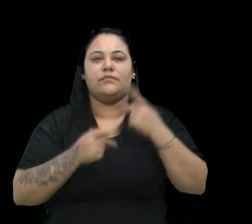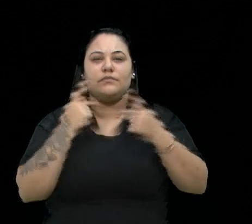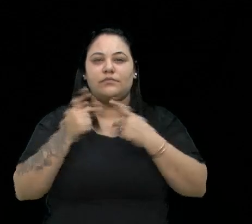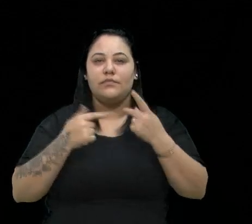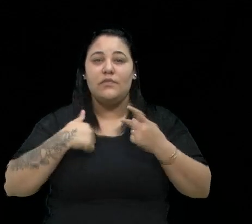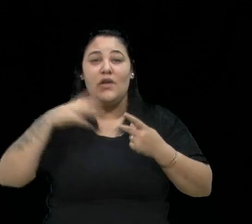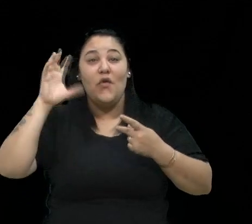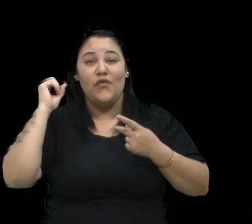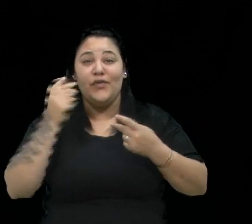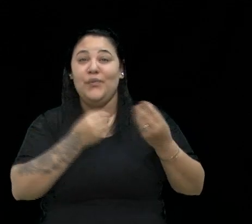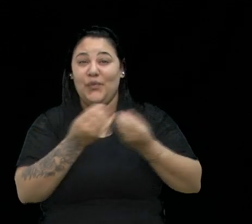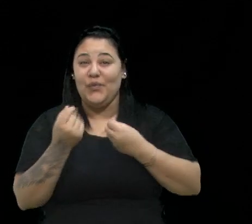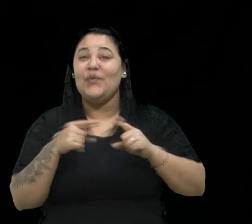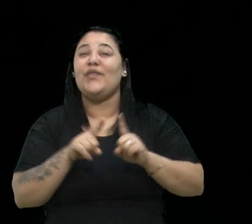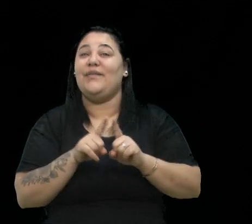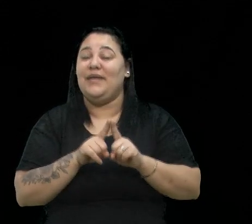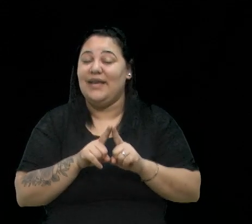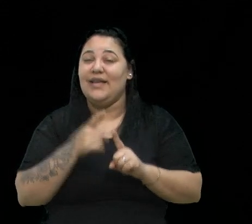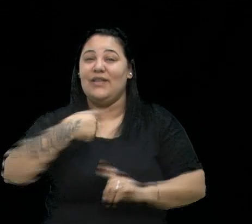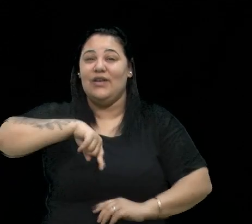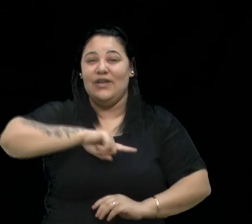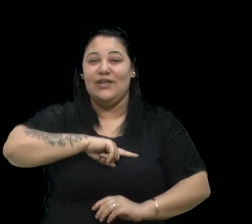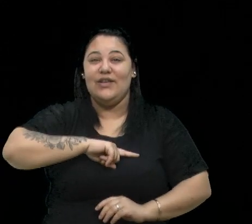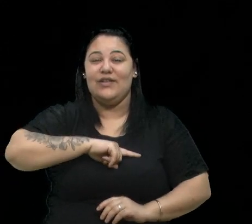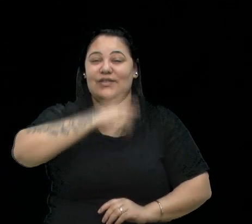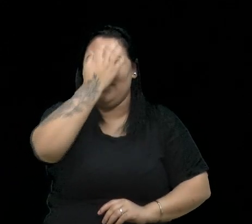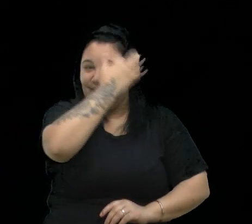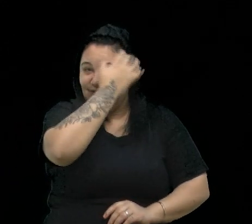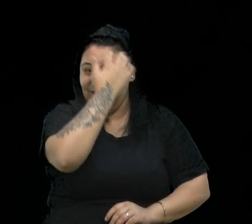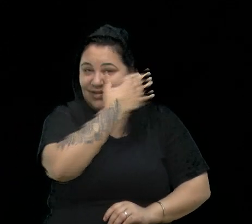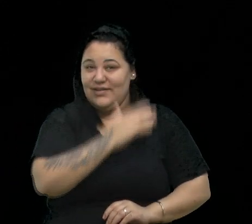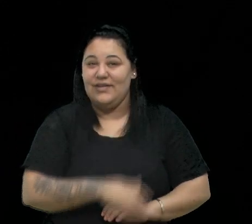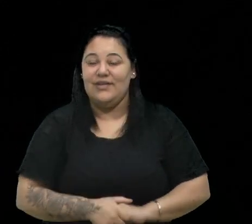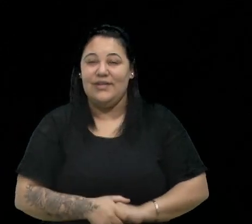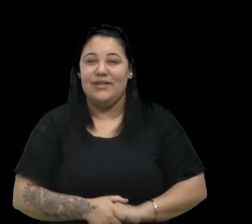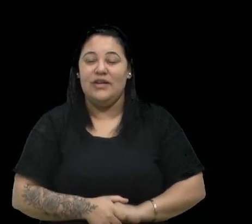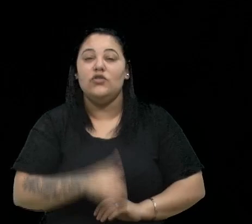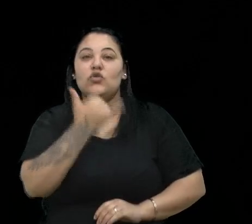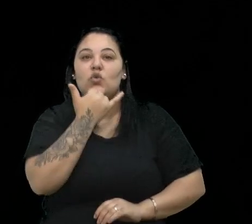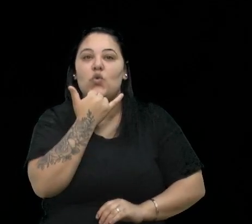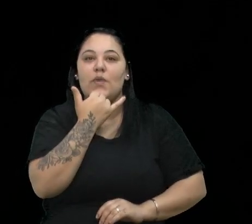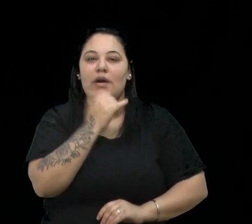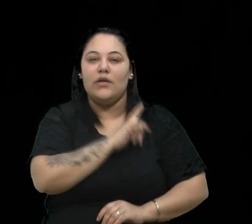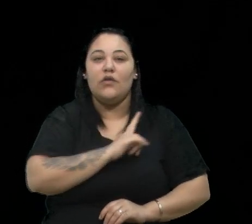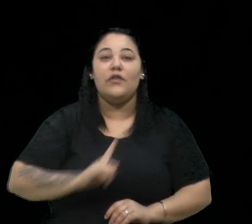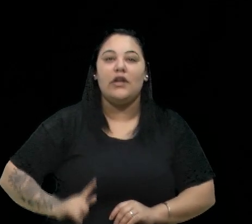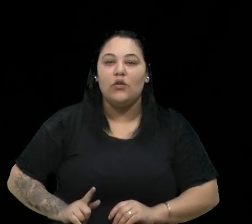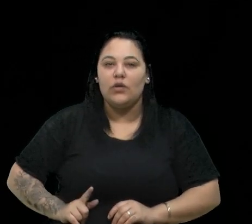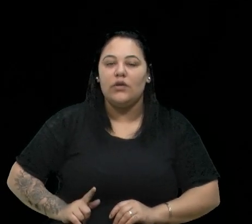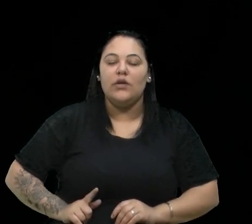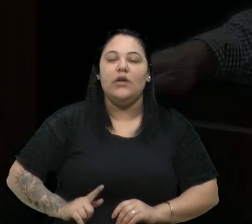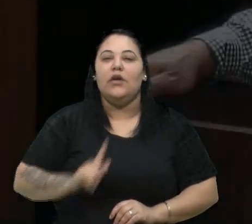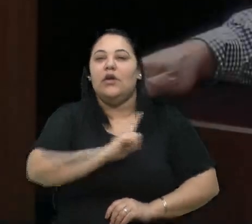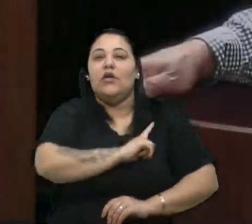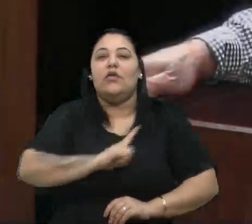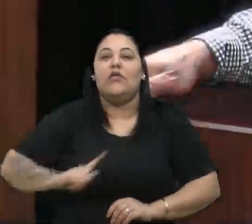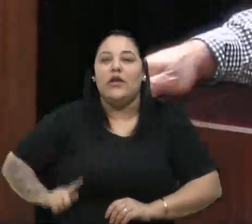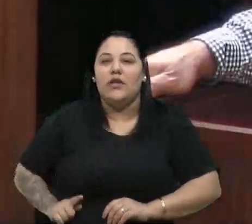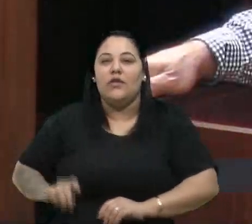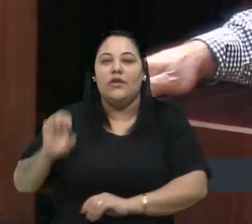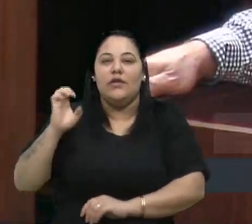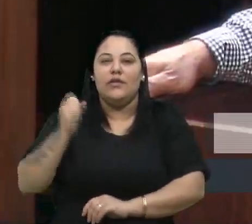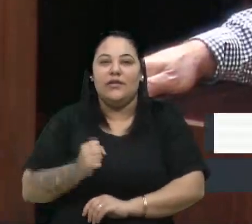escutei muitas vezes do nosso governador. O governador, quando vem nos eventos para Caxias, vereador Lucas, várias